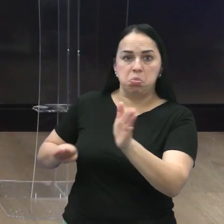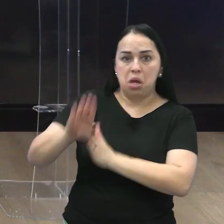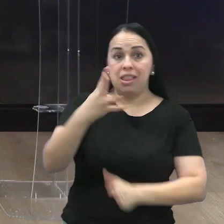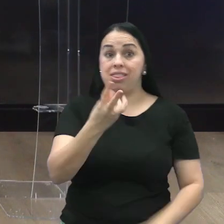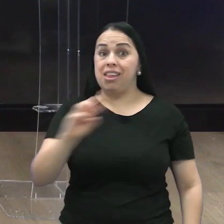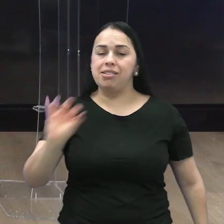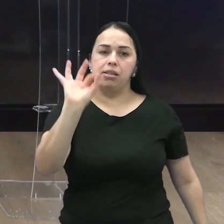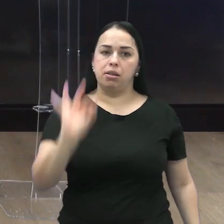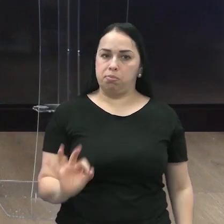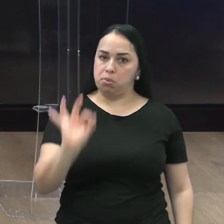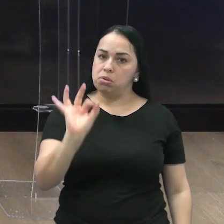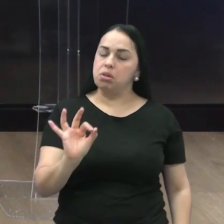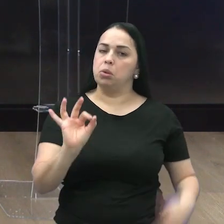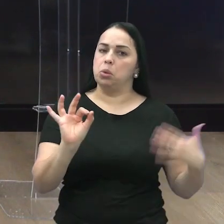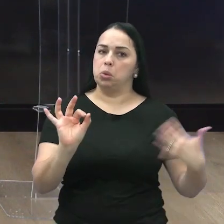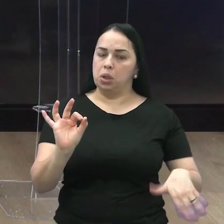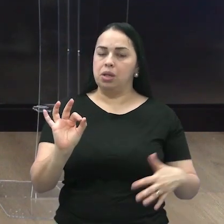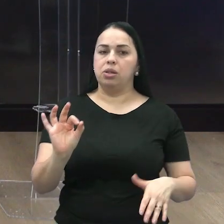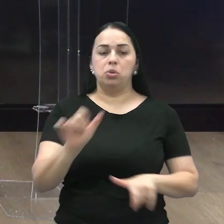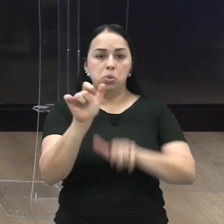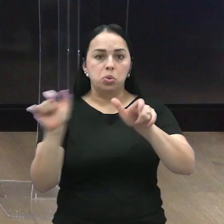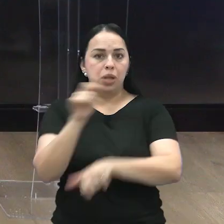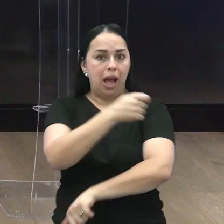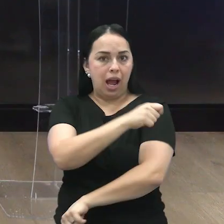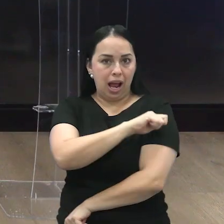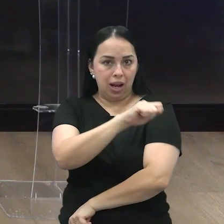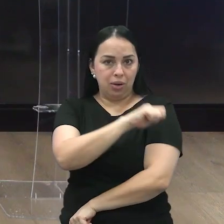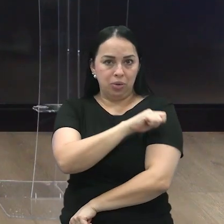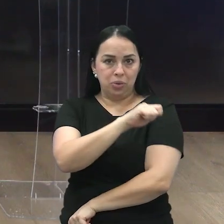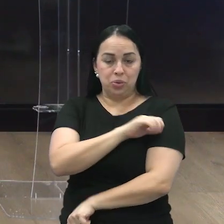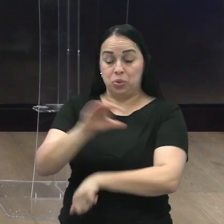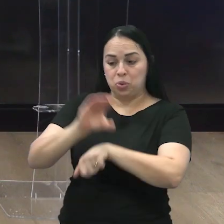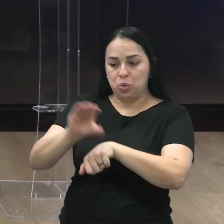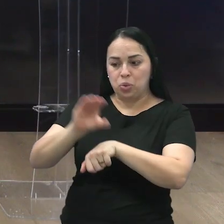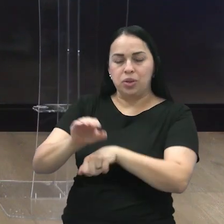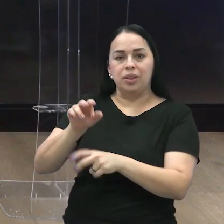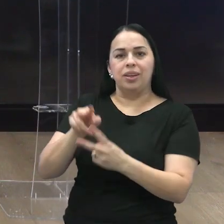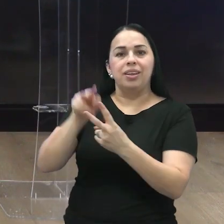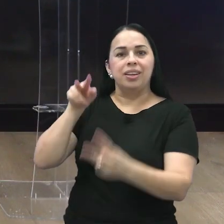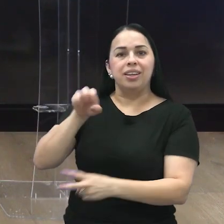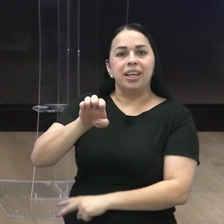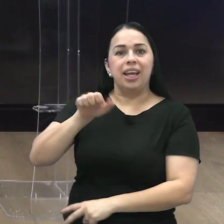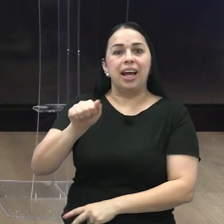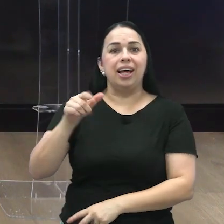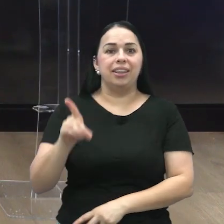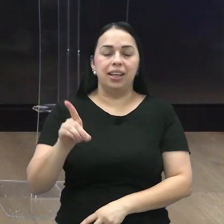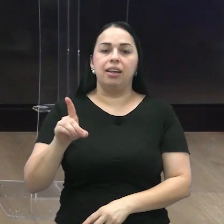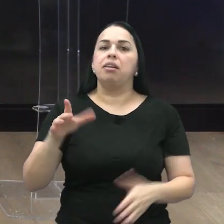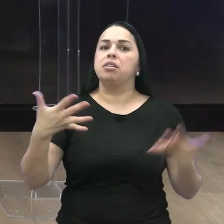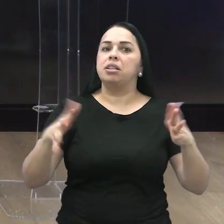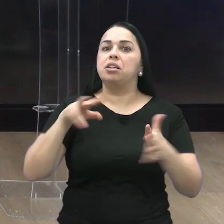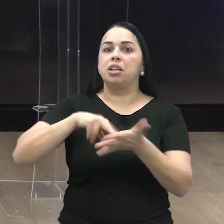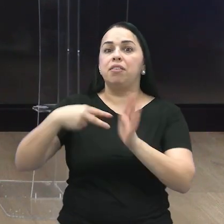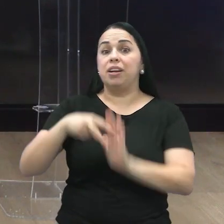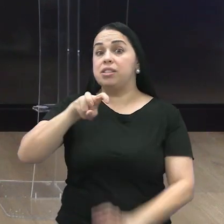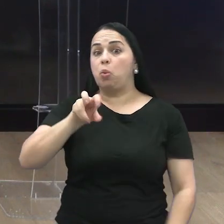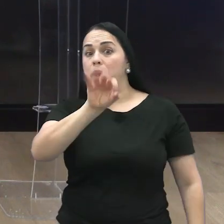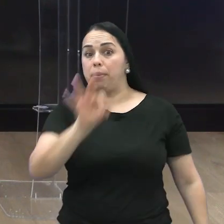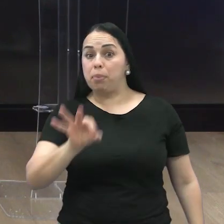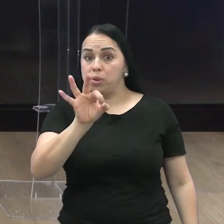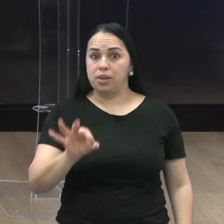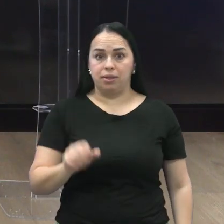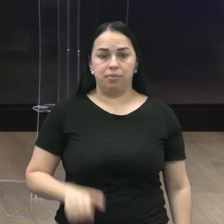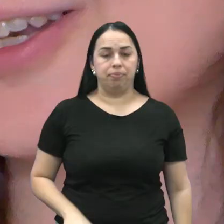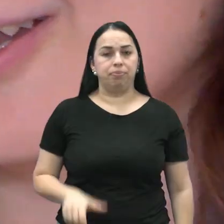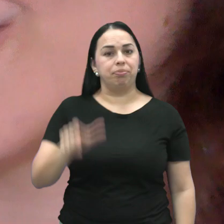distância registraram alta de mais de 300%. Os estudantes dos cursos EAD já representam quase metade